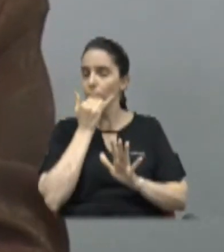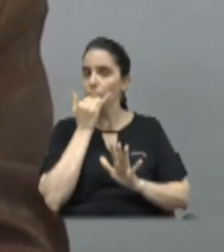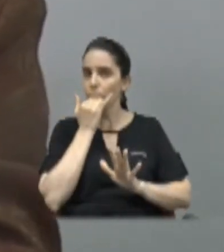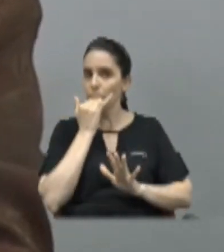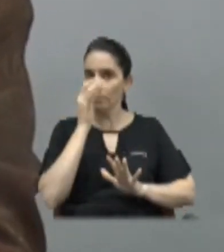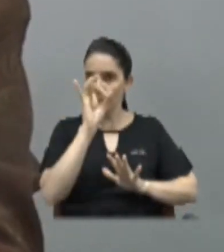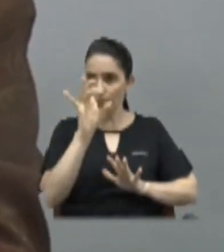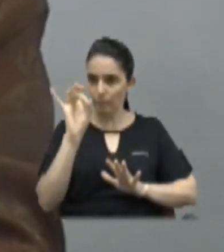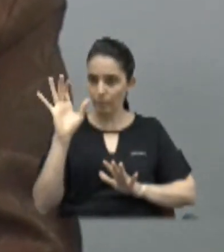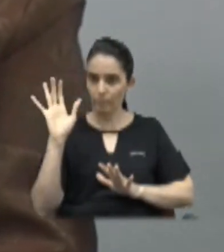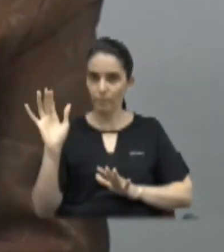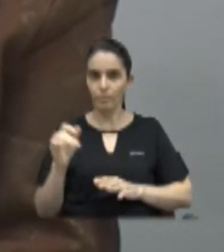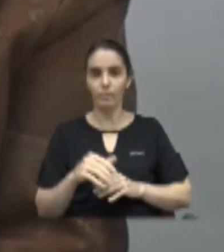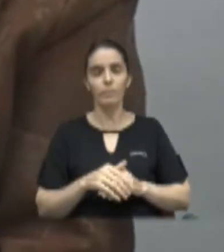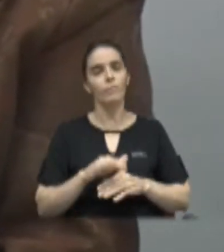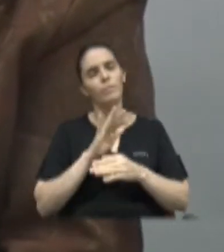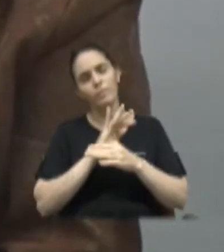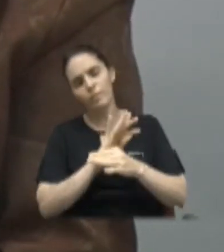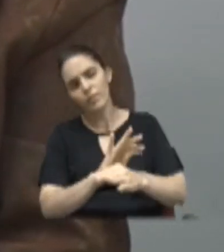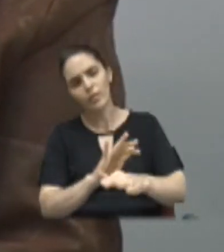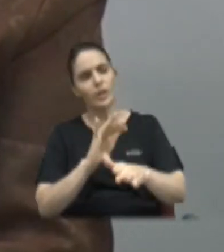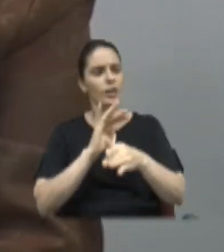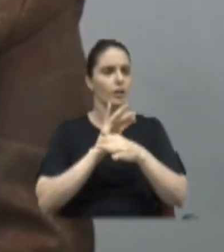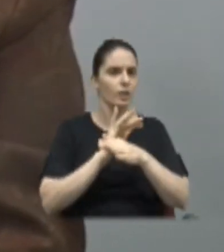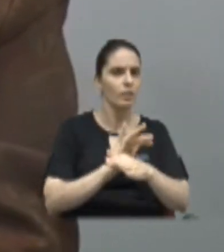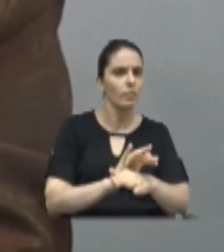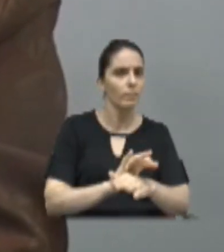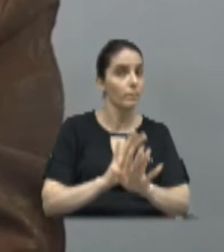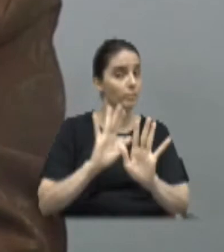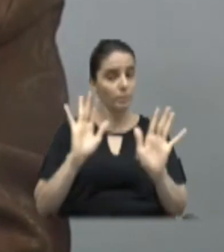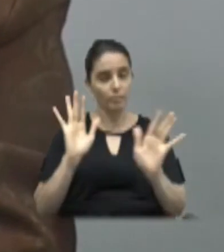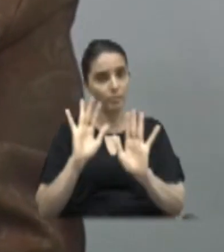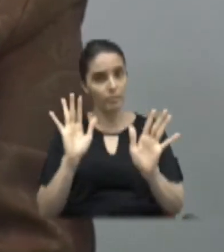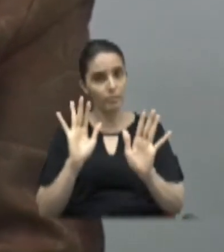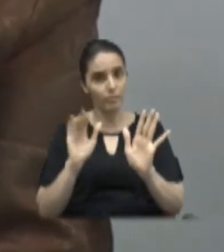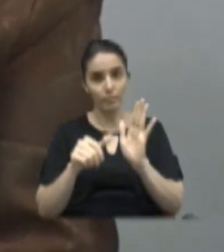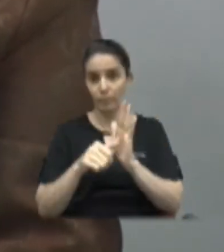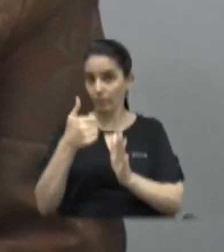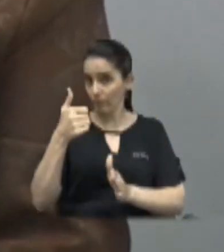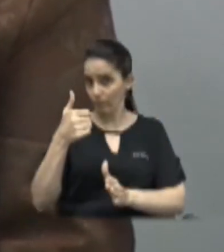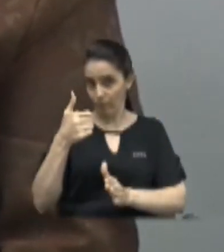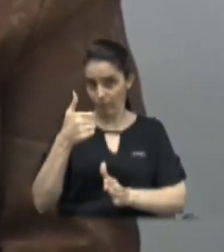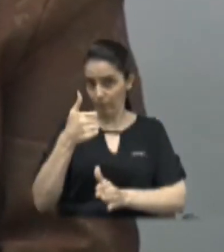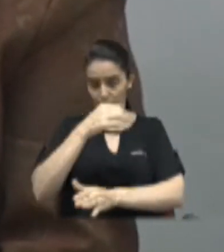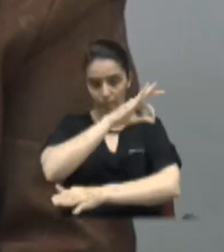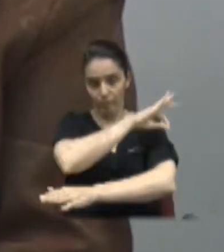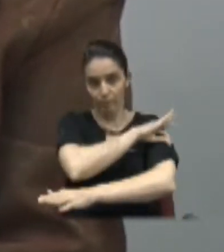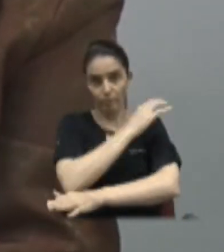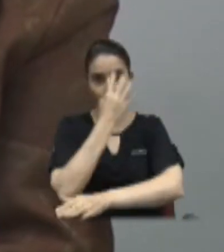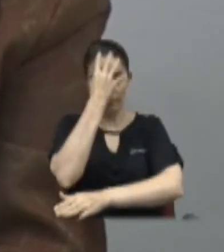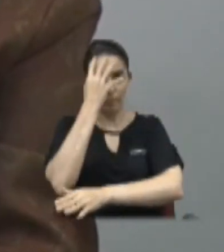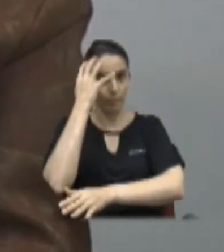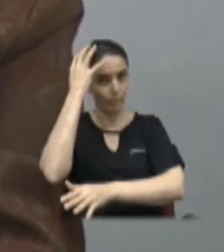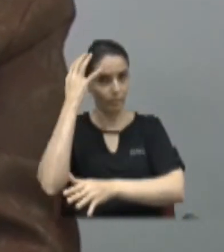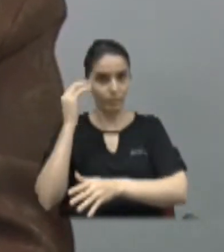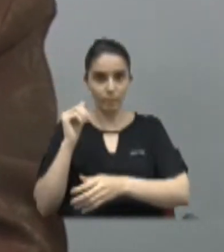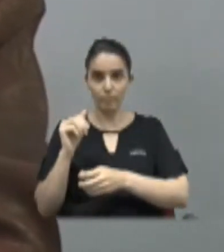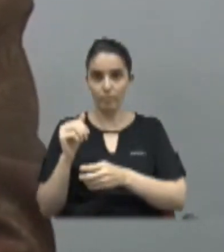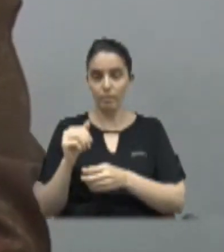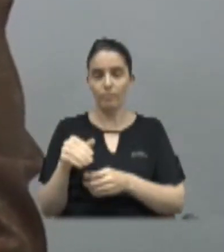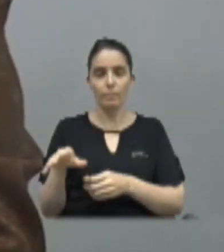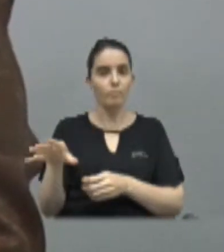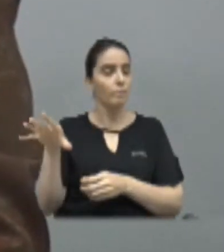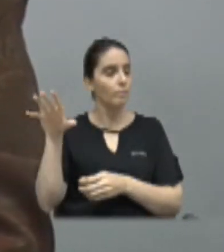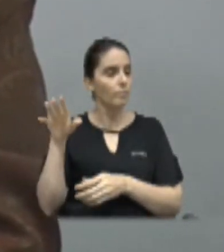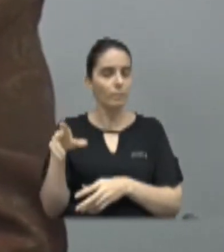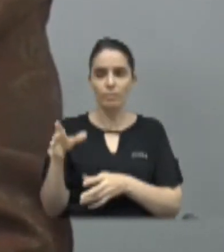que quer ajudar. Primeiro, que o Mário não ouve ninguém. Todo mundo já sabe que o Mário não